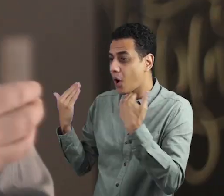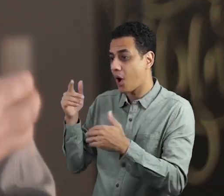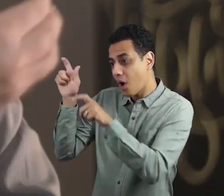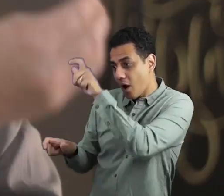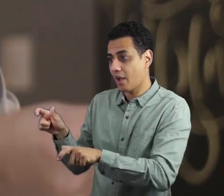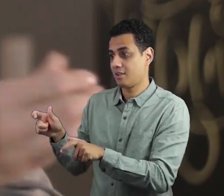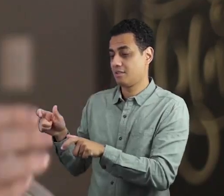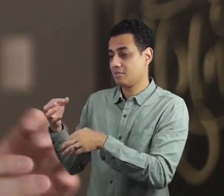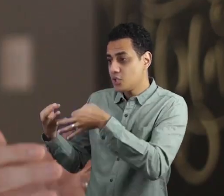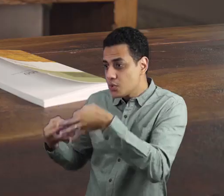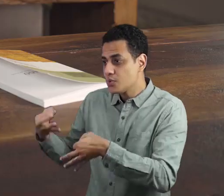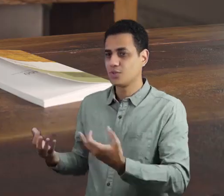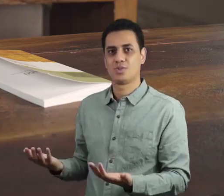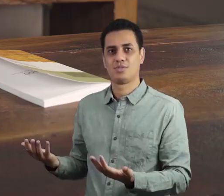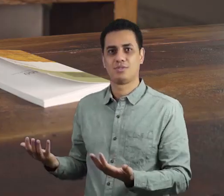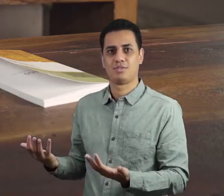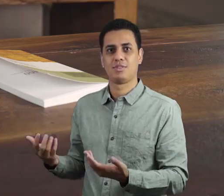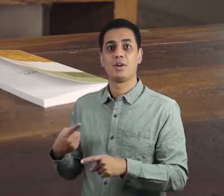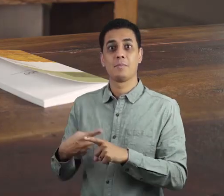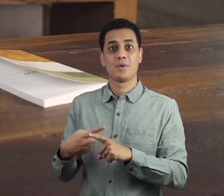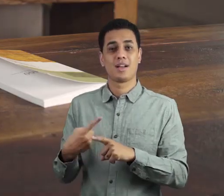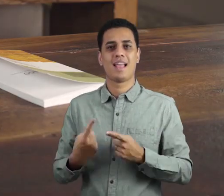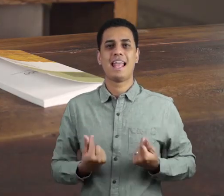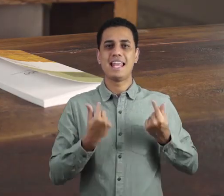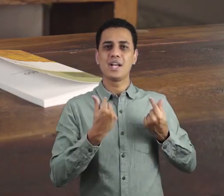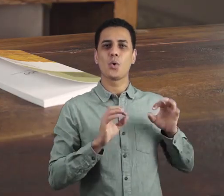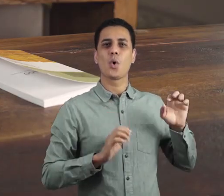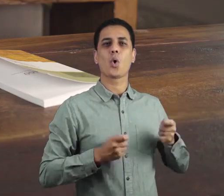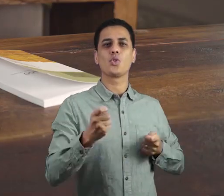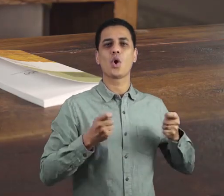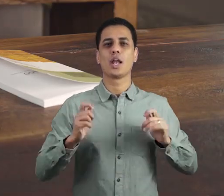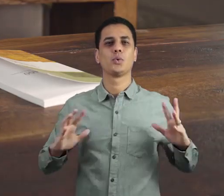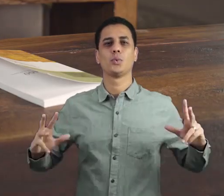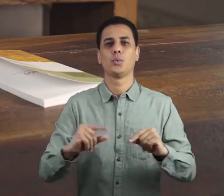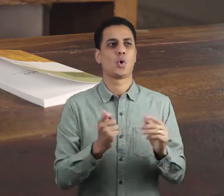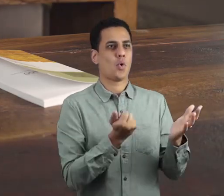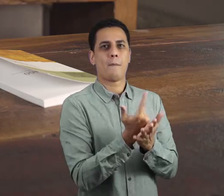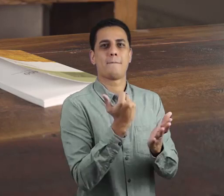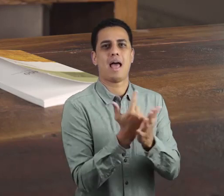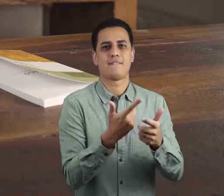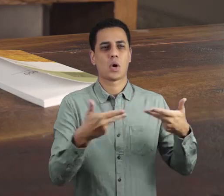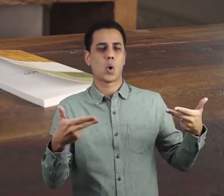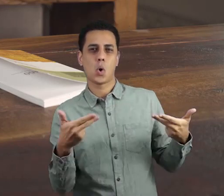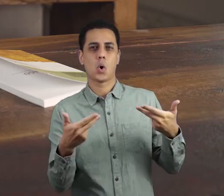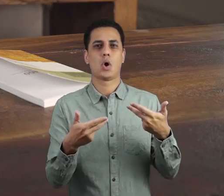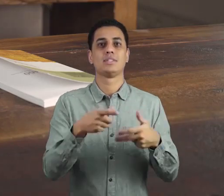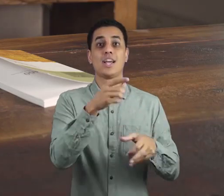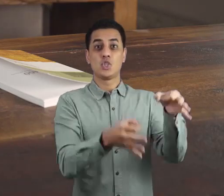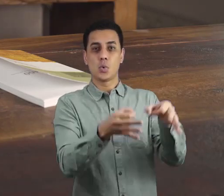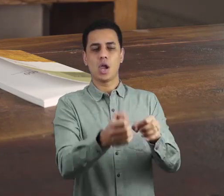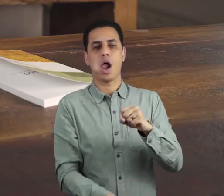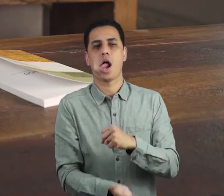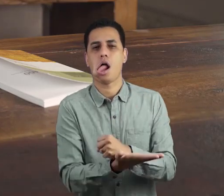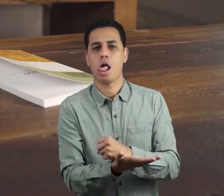mesmo abafando a voz daqueles empregados ali. Ou seja, eles estavam enriquecendo, ganhando as